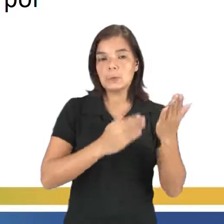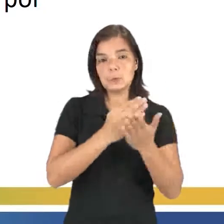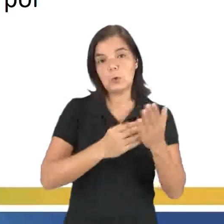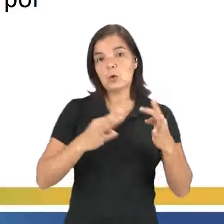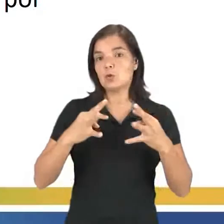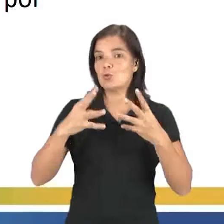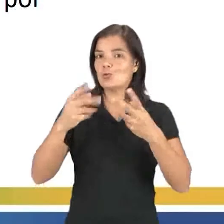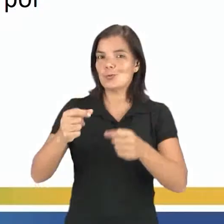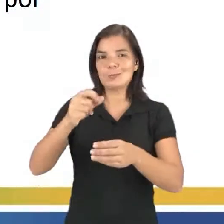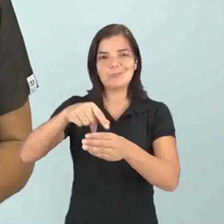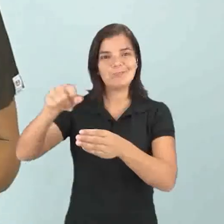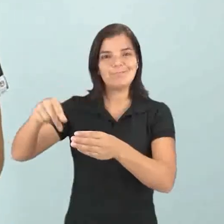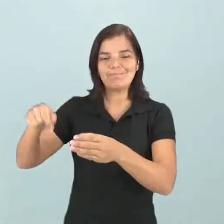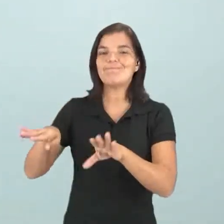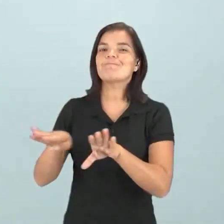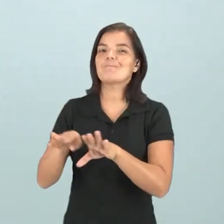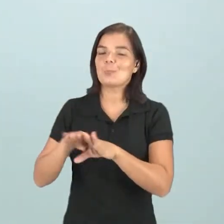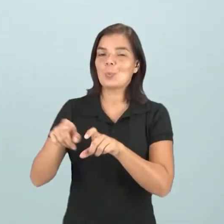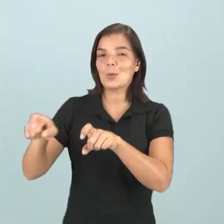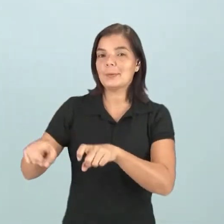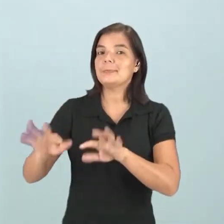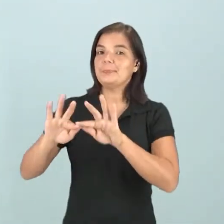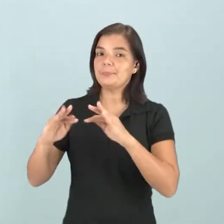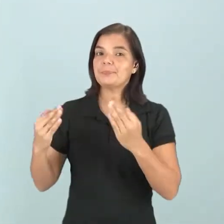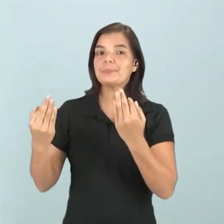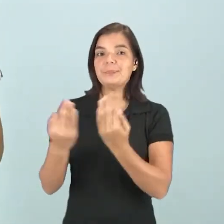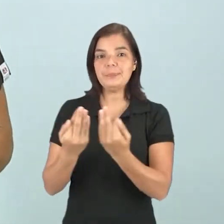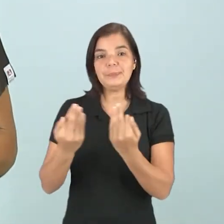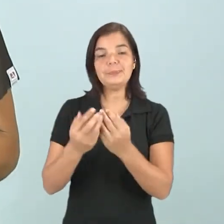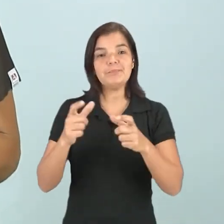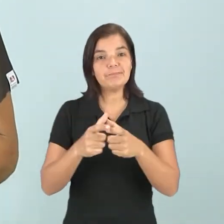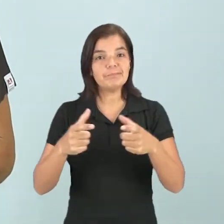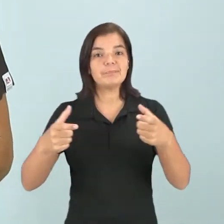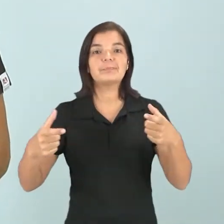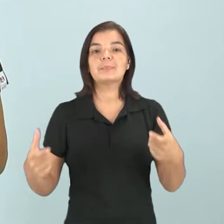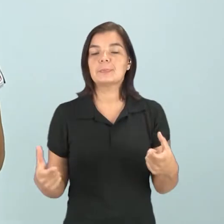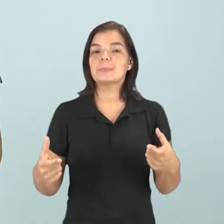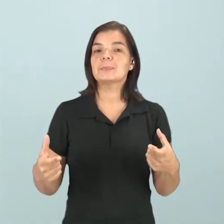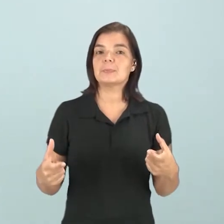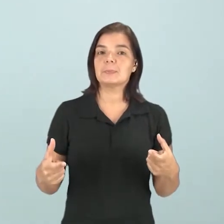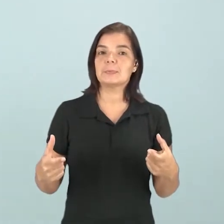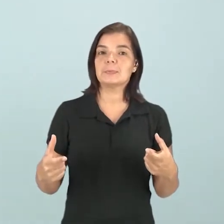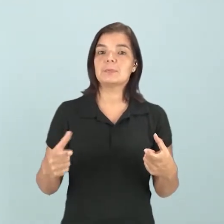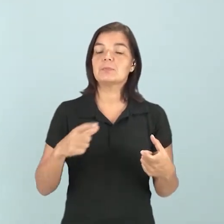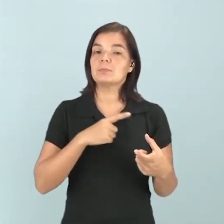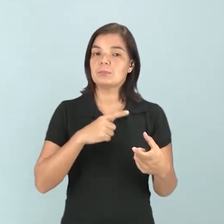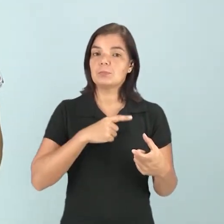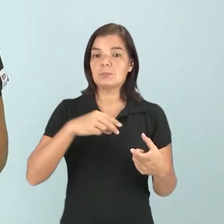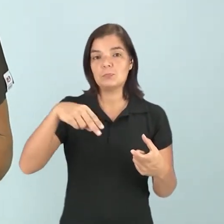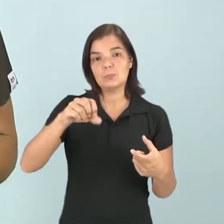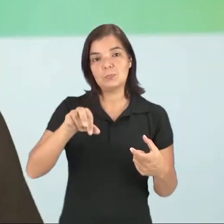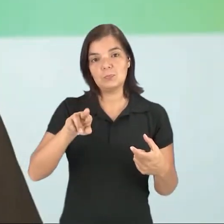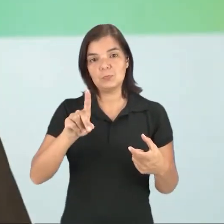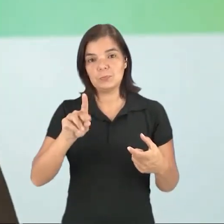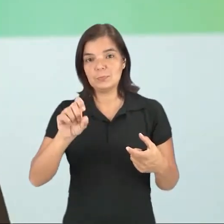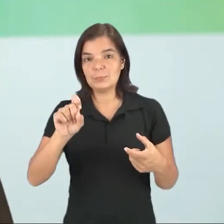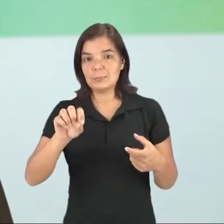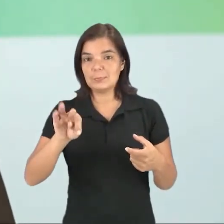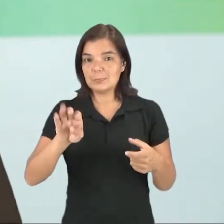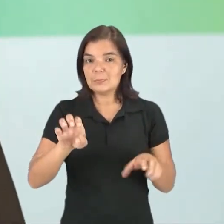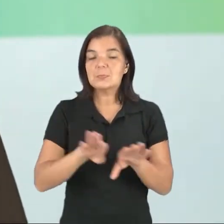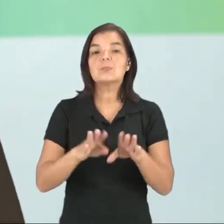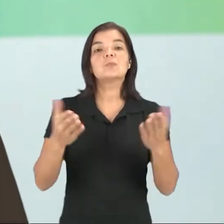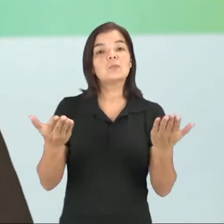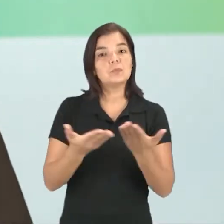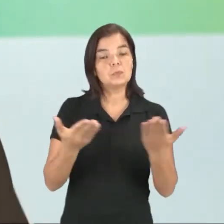produção total. Então, a agricultura familiar, onde tem um percentual maior, né, está na região Nordeste. Hoje,